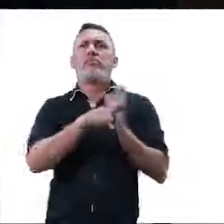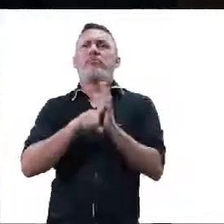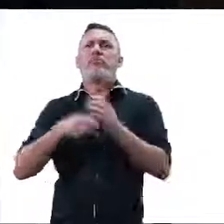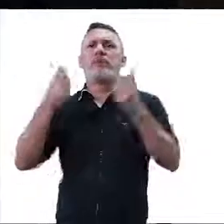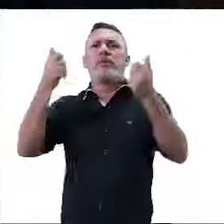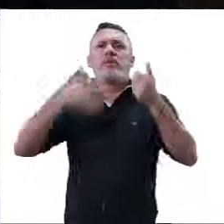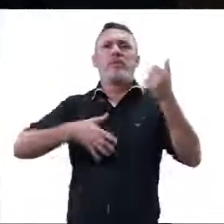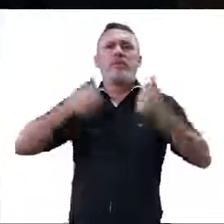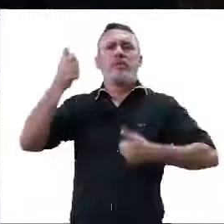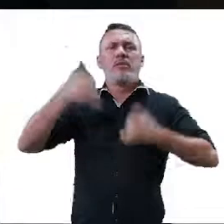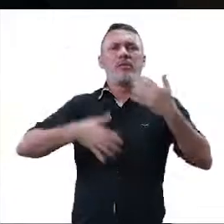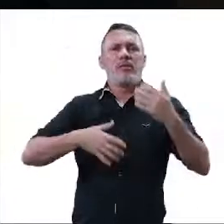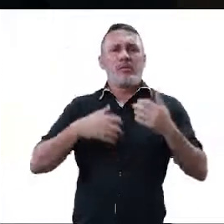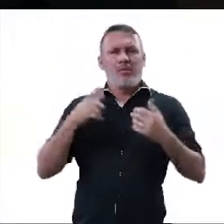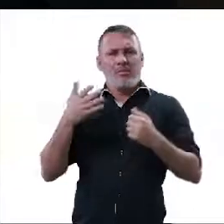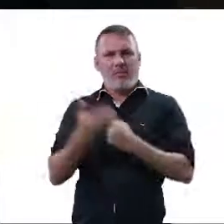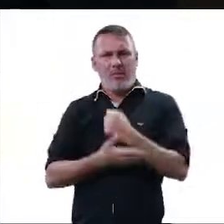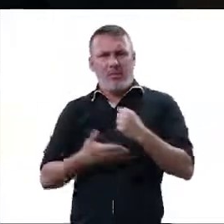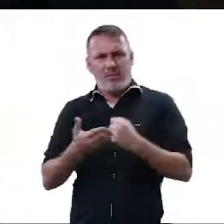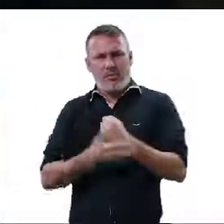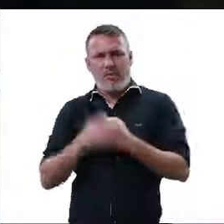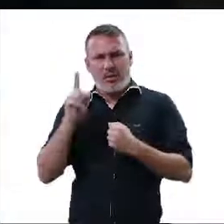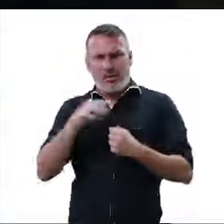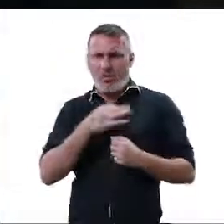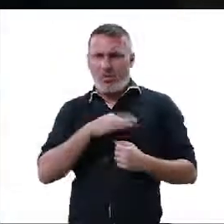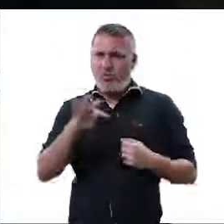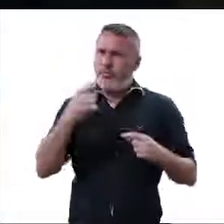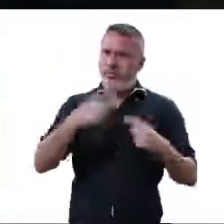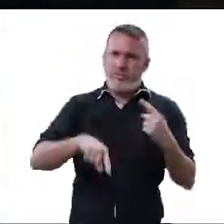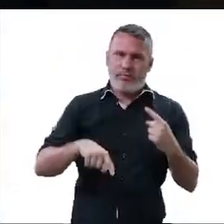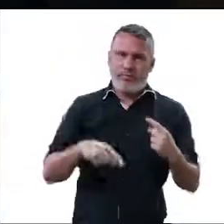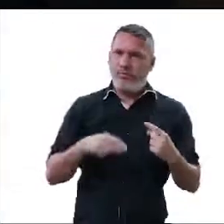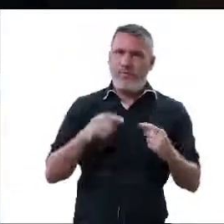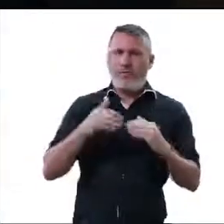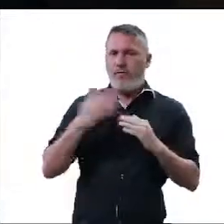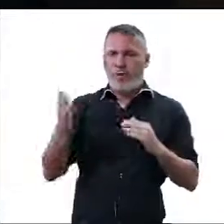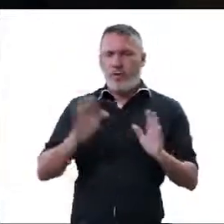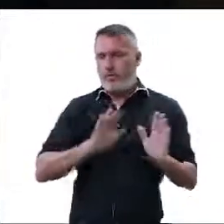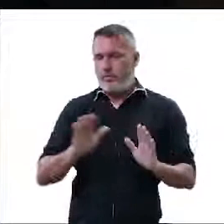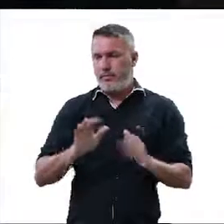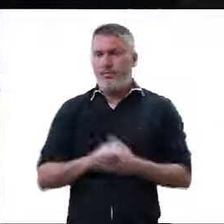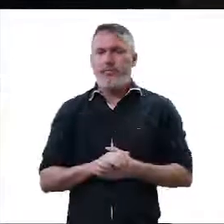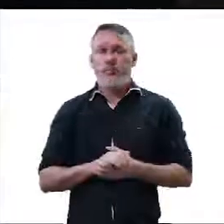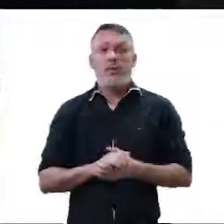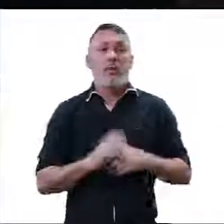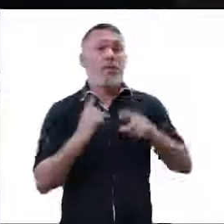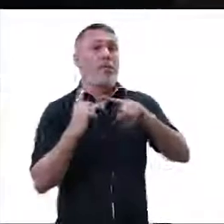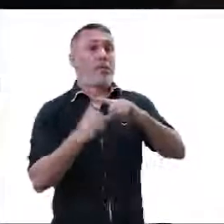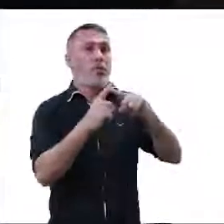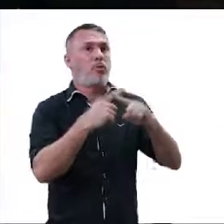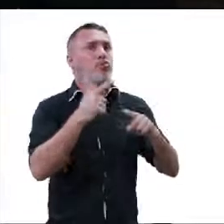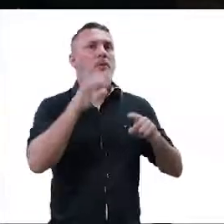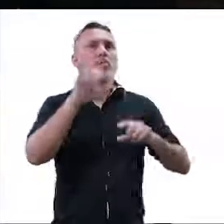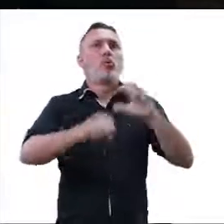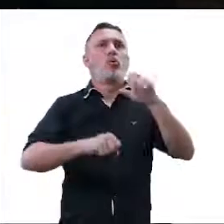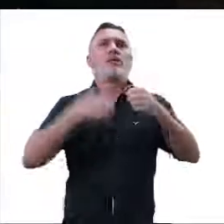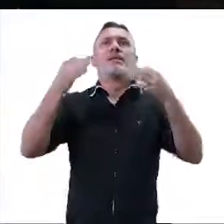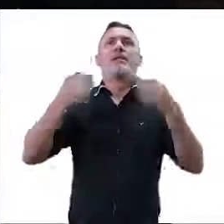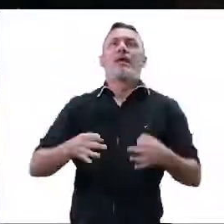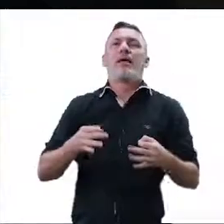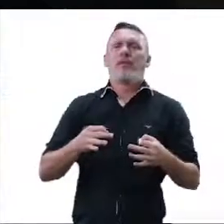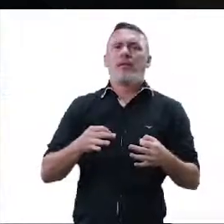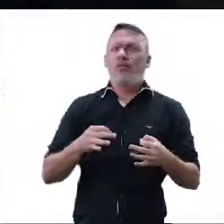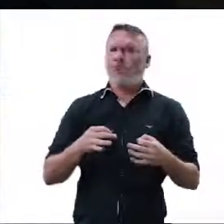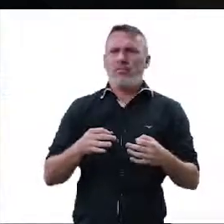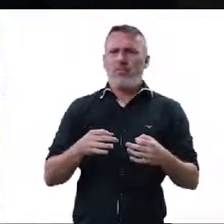explicações pelo viés da teologia? Então, está fora. O positivismo não busca certeza de nada. Como não?